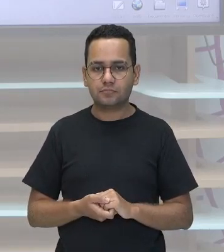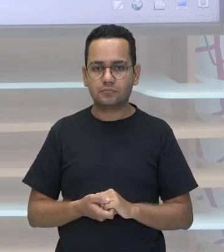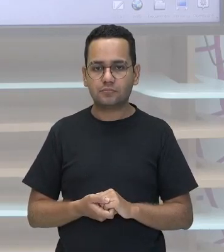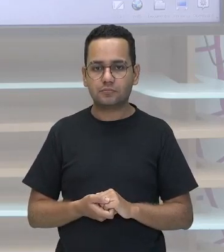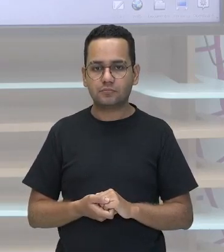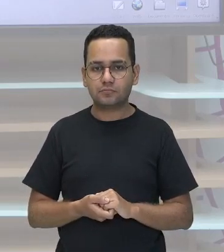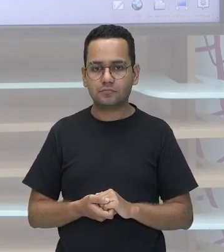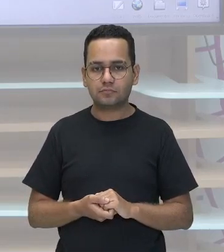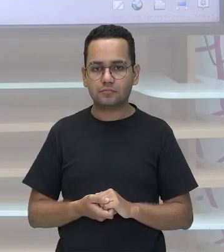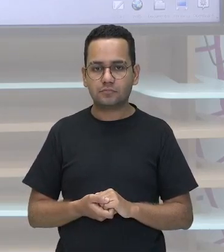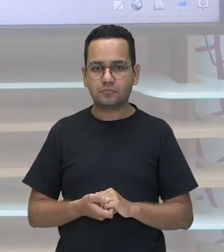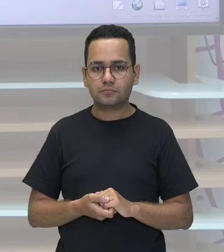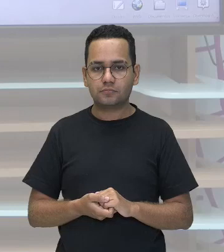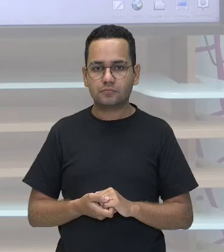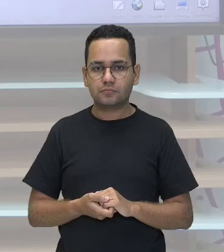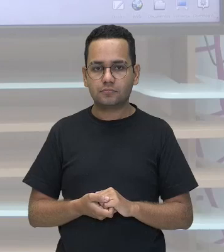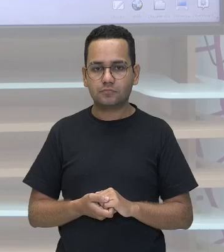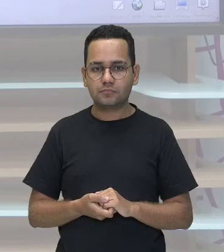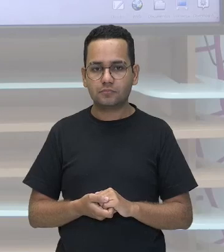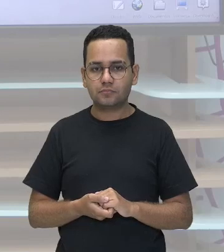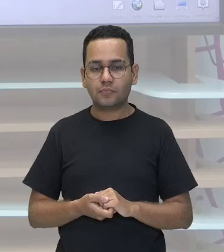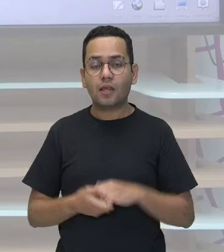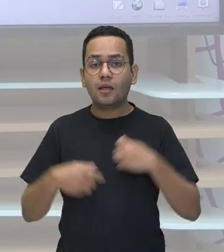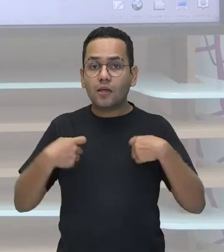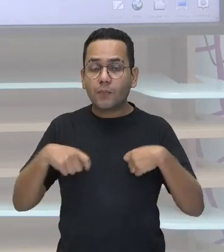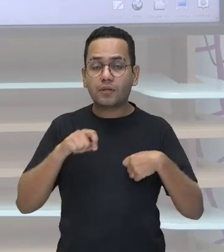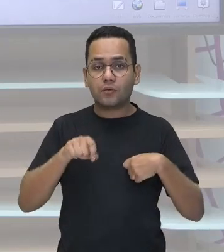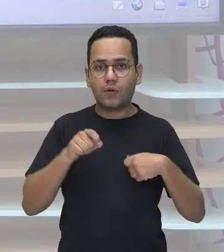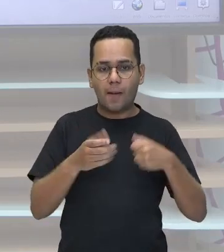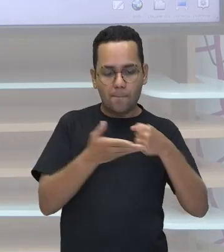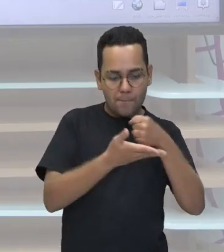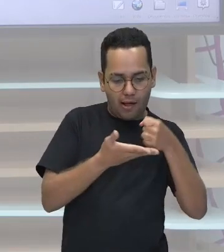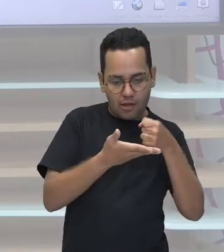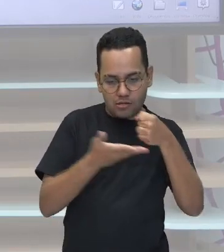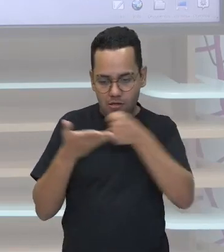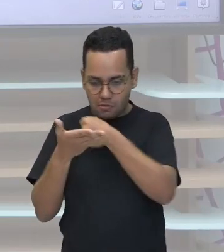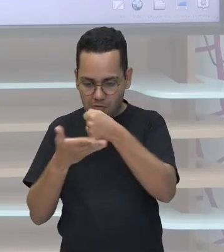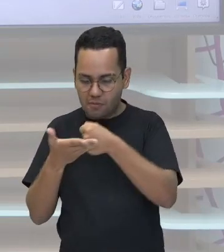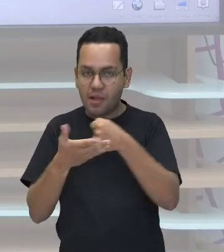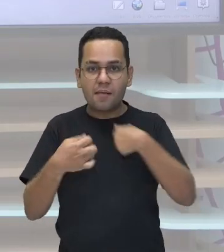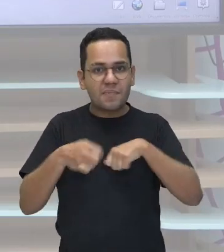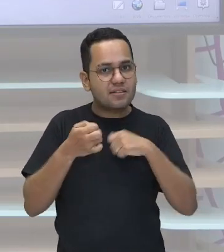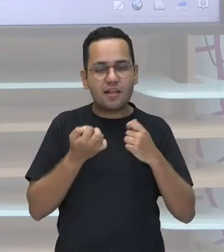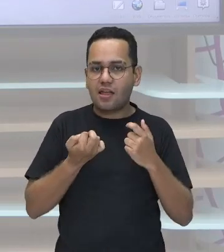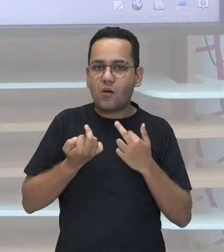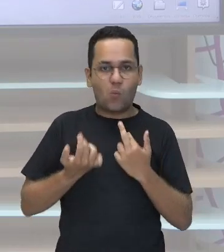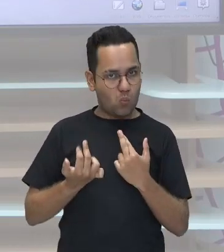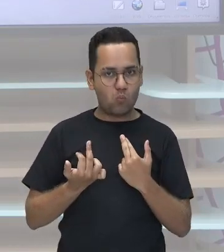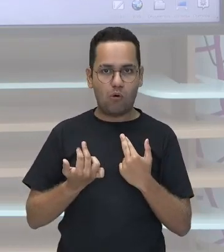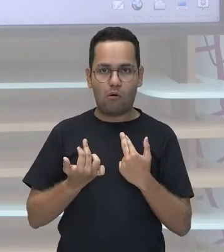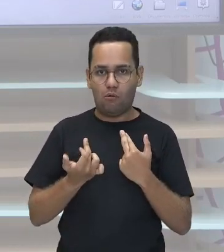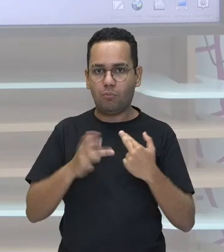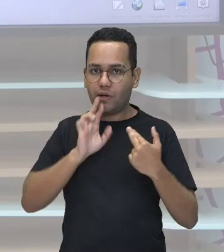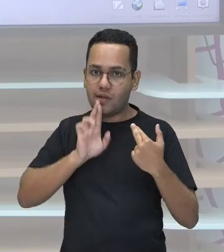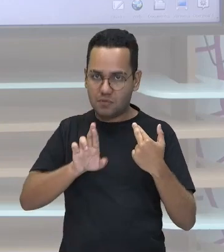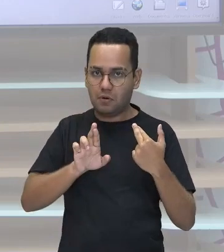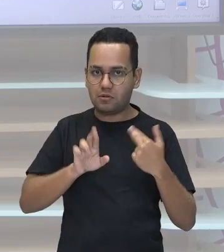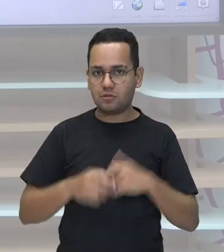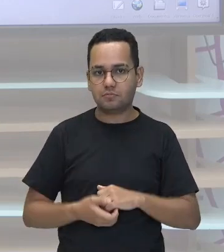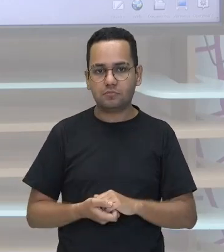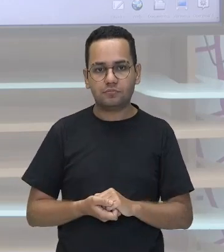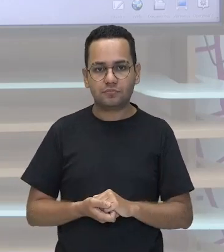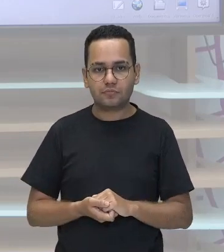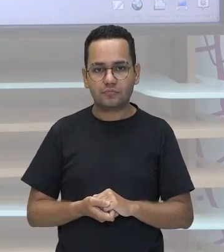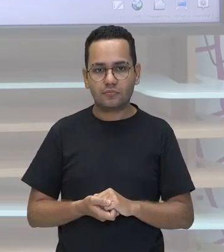essas duas bases aqui em bases iguais tá essa é a primeira Providência quando você chegar